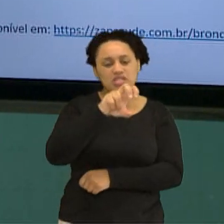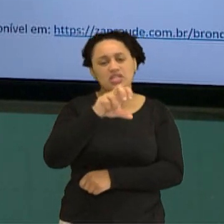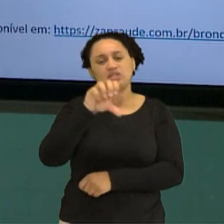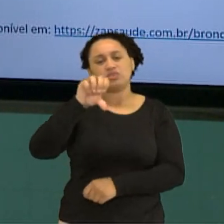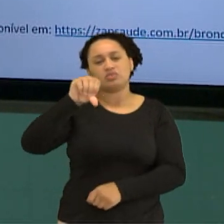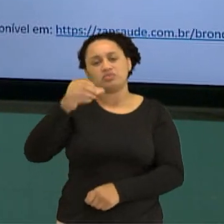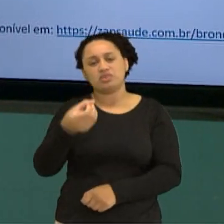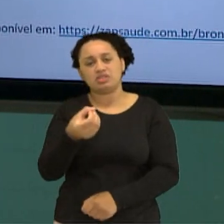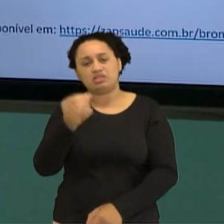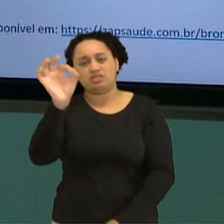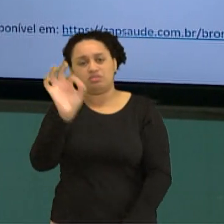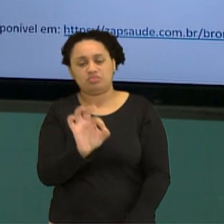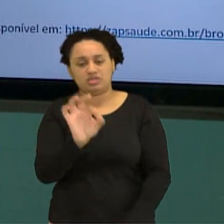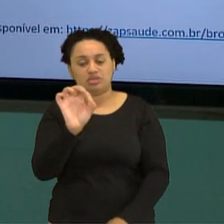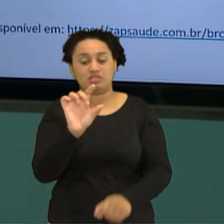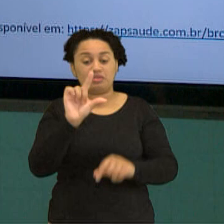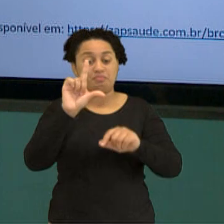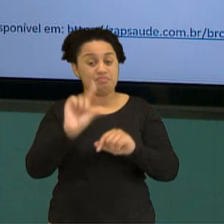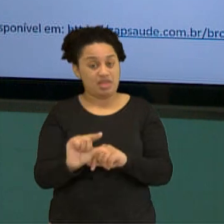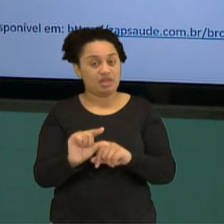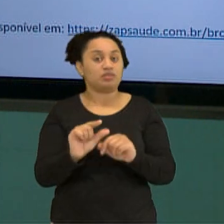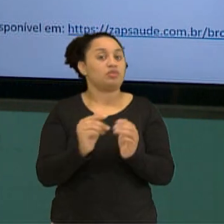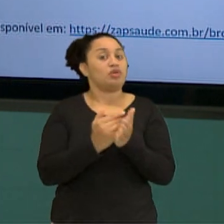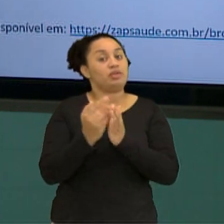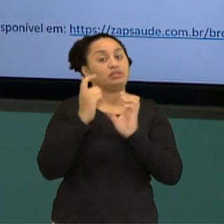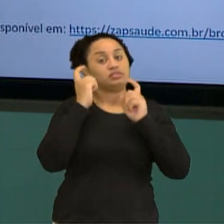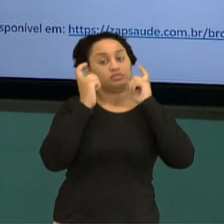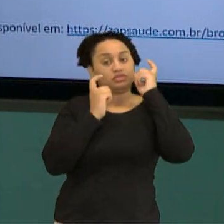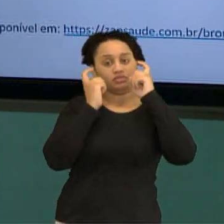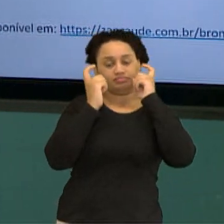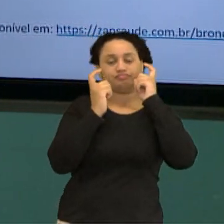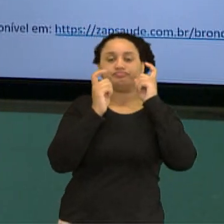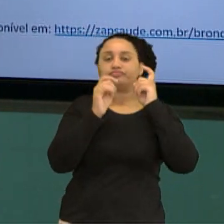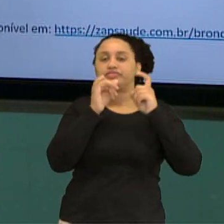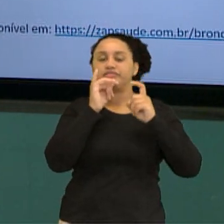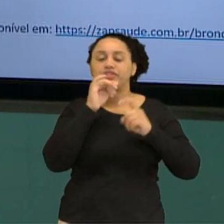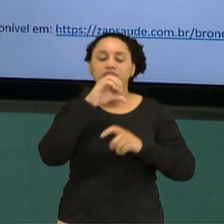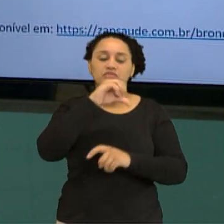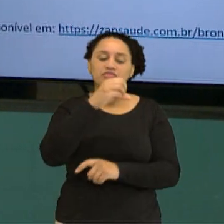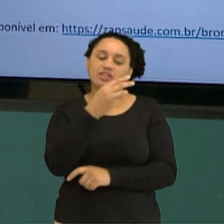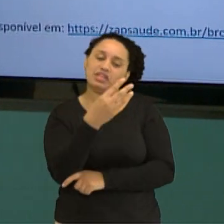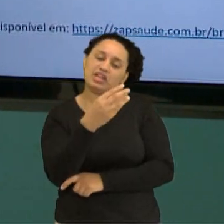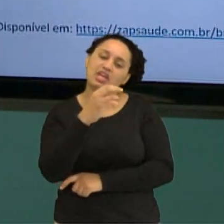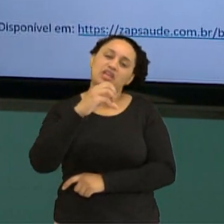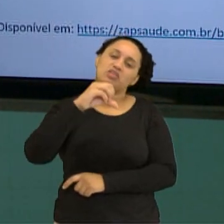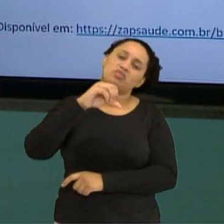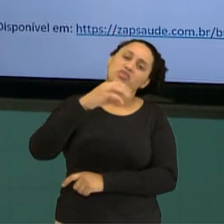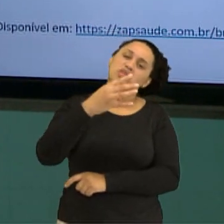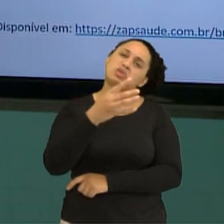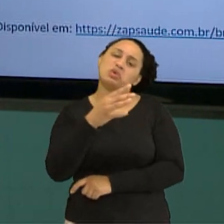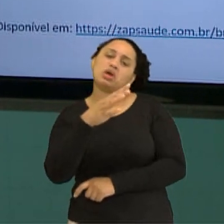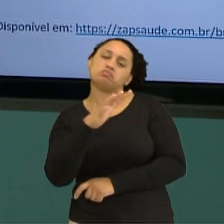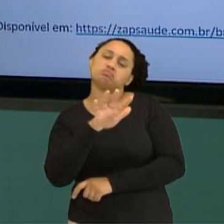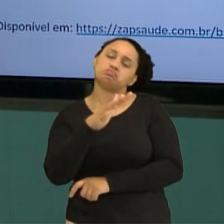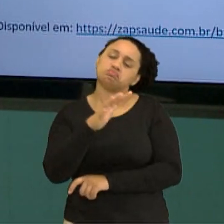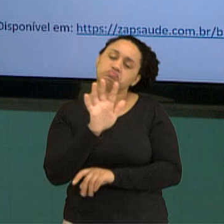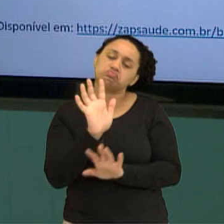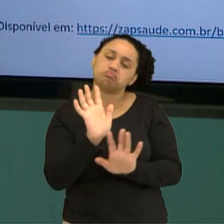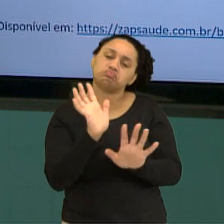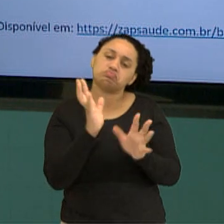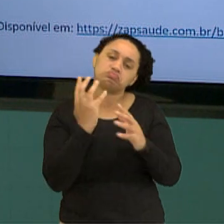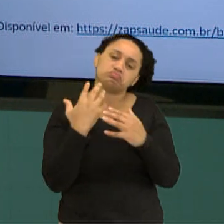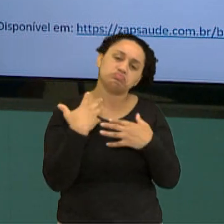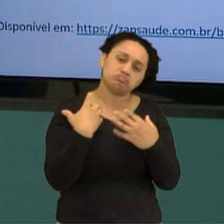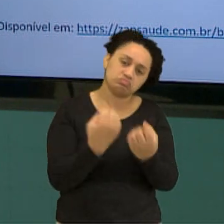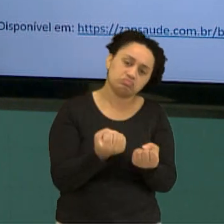96%. Abaixo disso é um pouco preocupante. Por exemplo, 93%, 94%, talvez